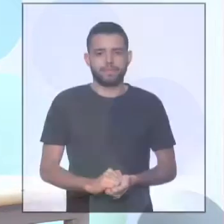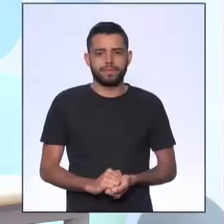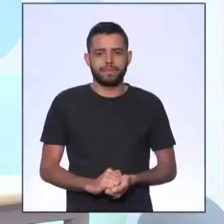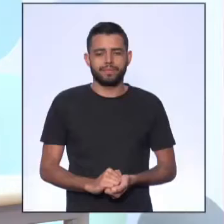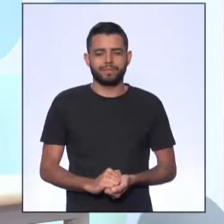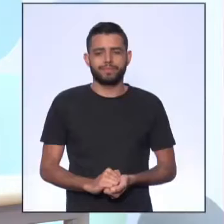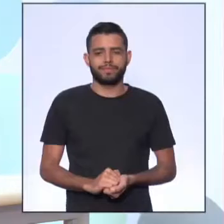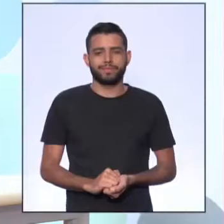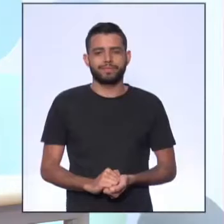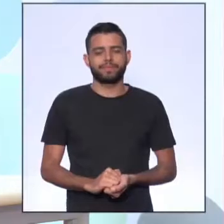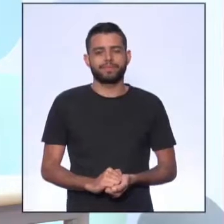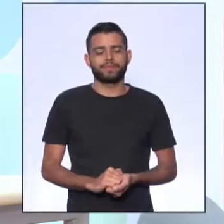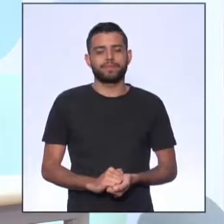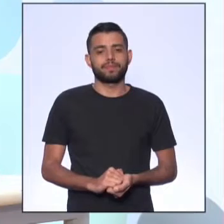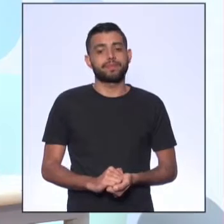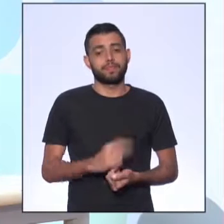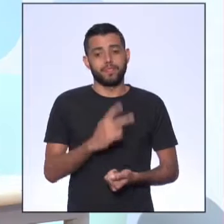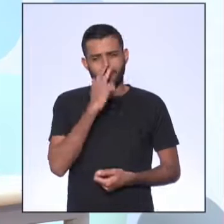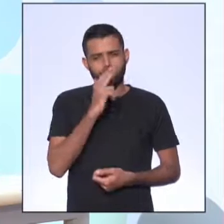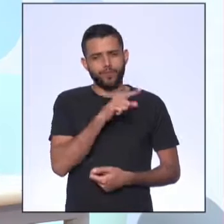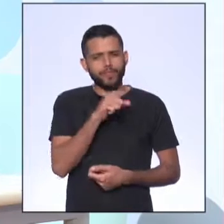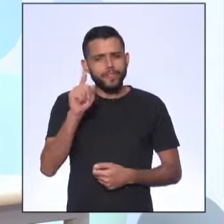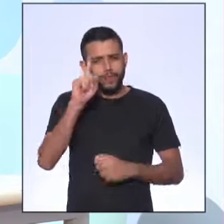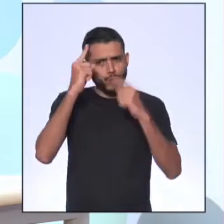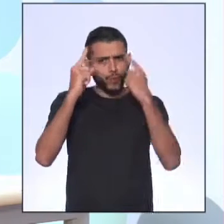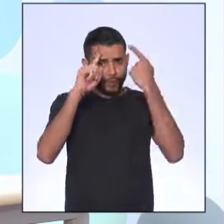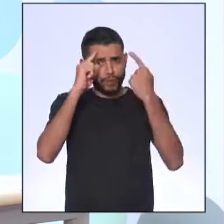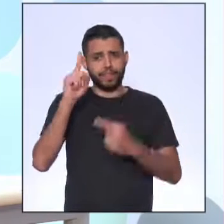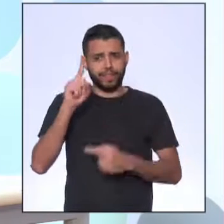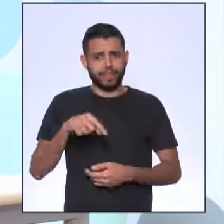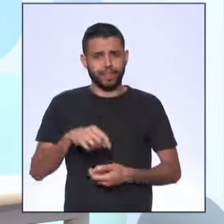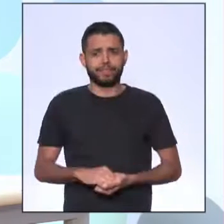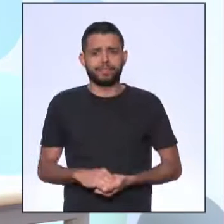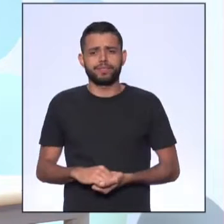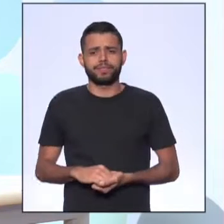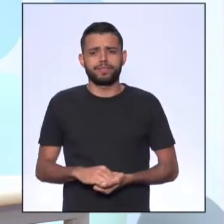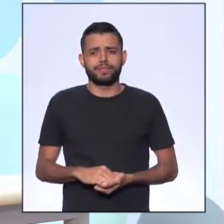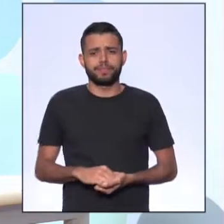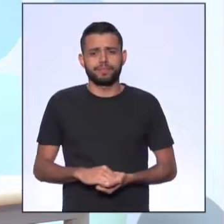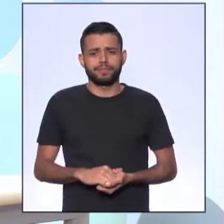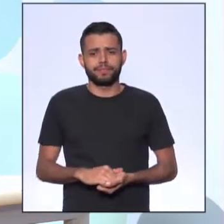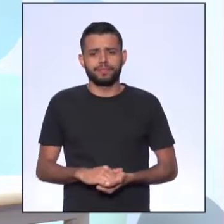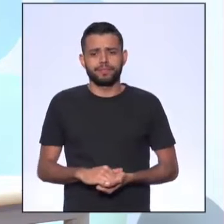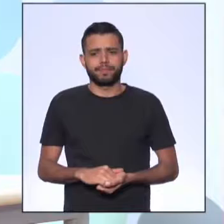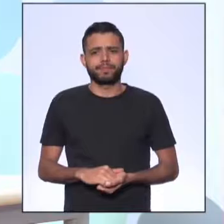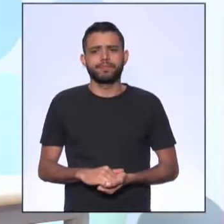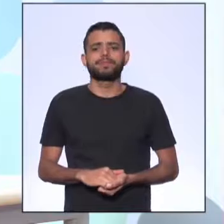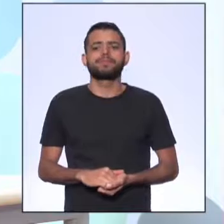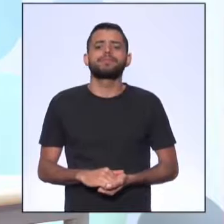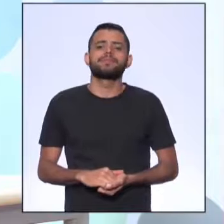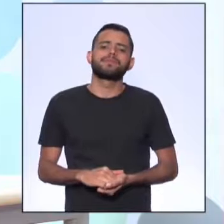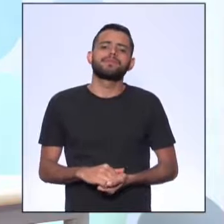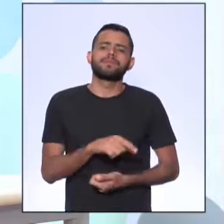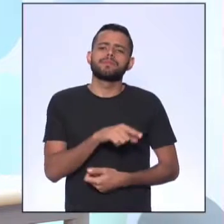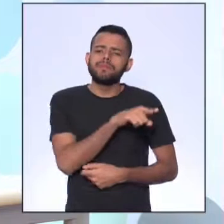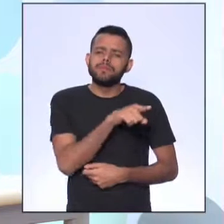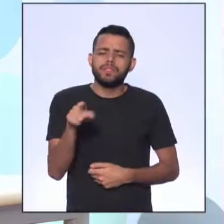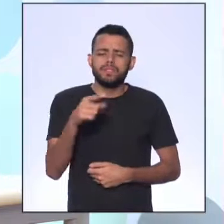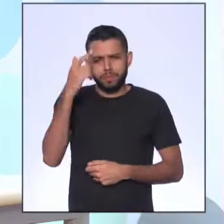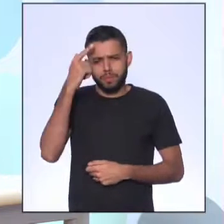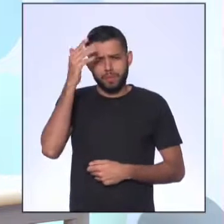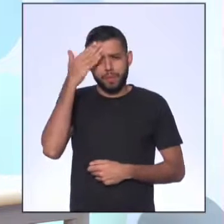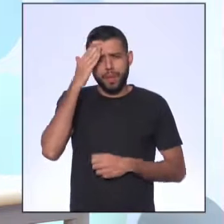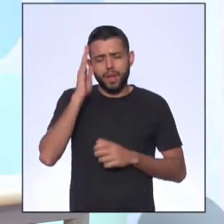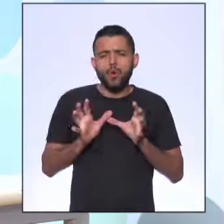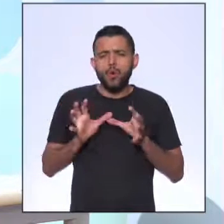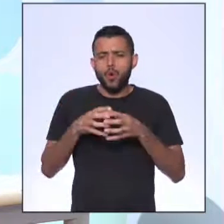Estou vendo que aqui vocês estão tendo algumas dúvidas, né? Então, vamos lá. Lembrando a vocês, definição de comunidade,